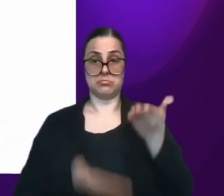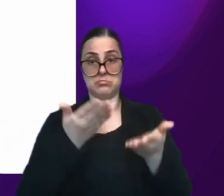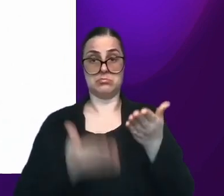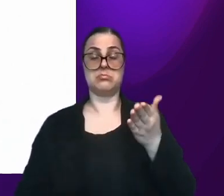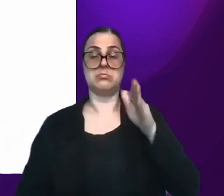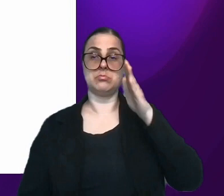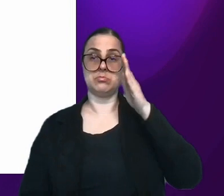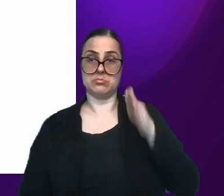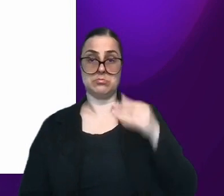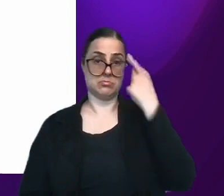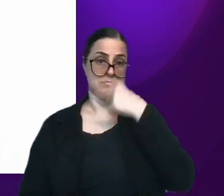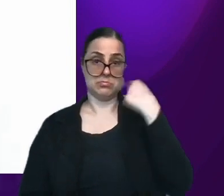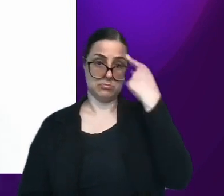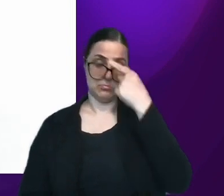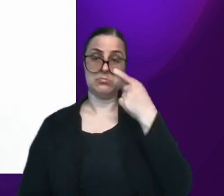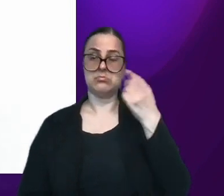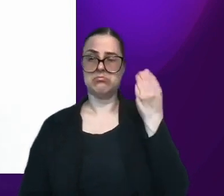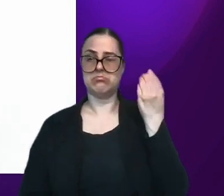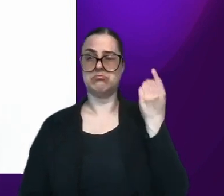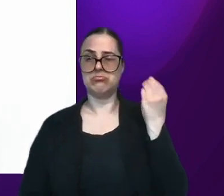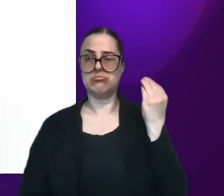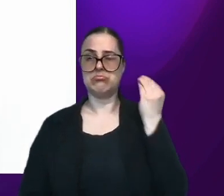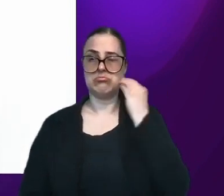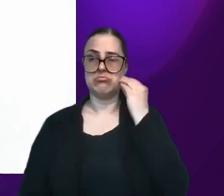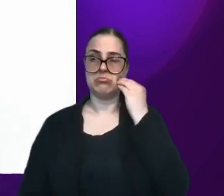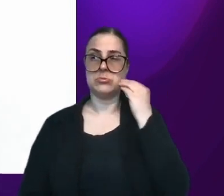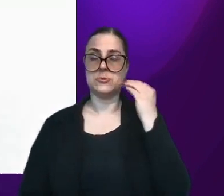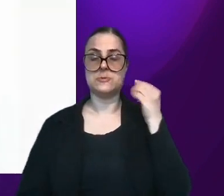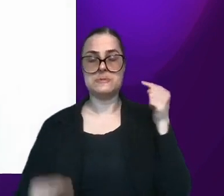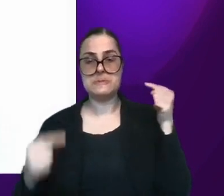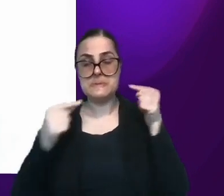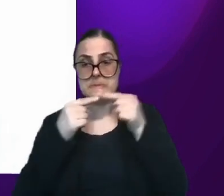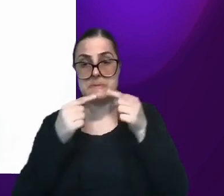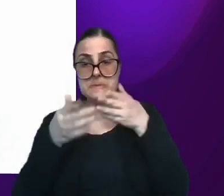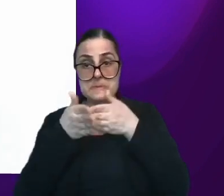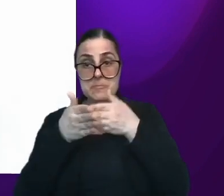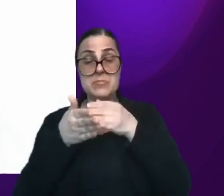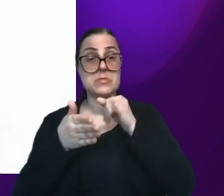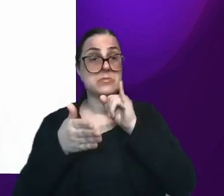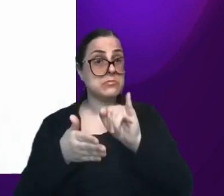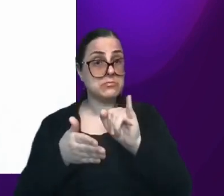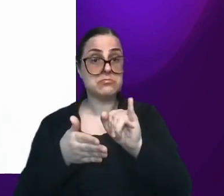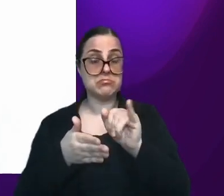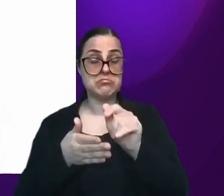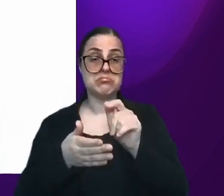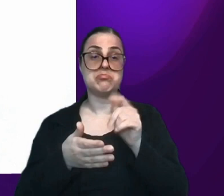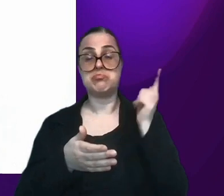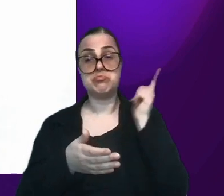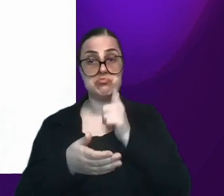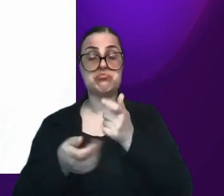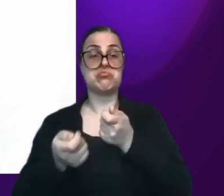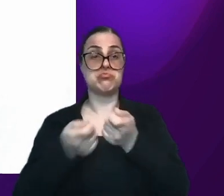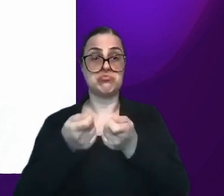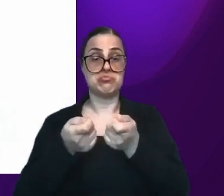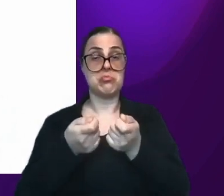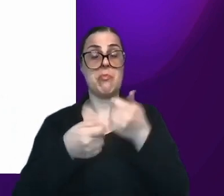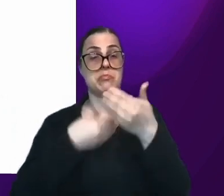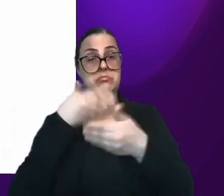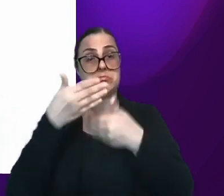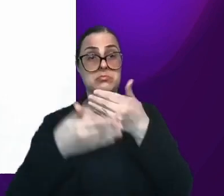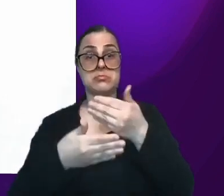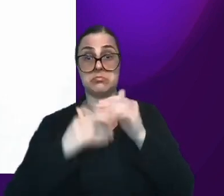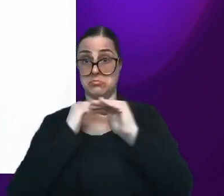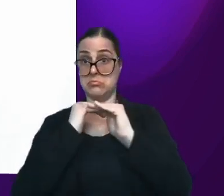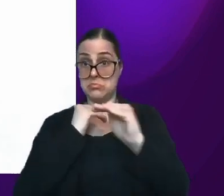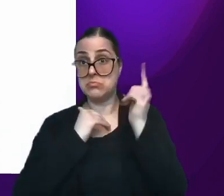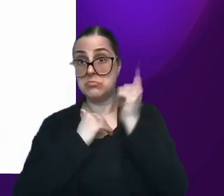Se o paciente instabilizar, a gente transiciona ele para estendida. Se esse paciente, mesmo paciente estiver instável, a gente